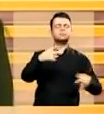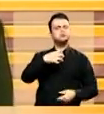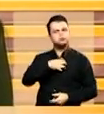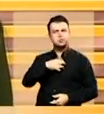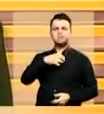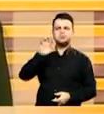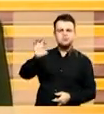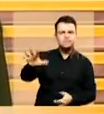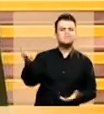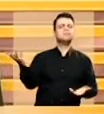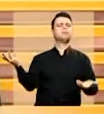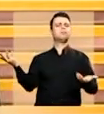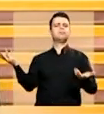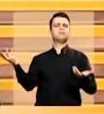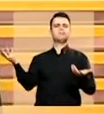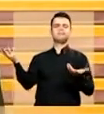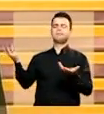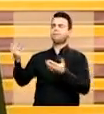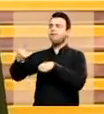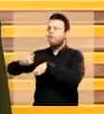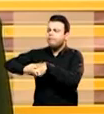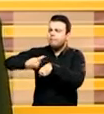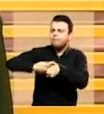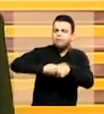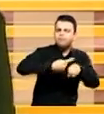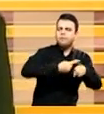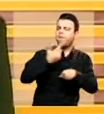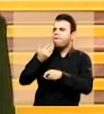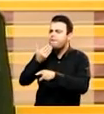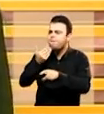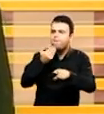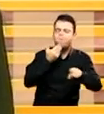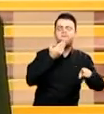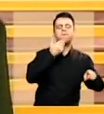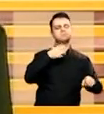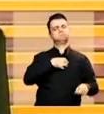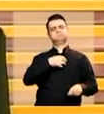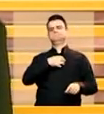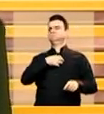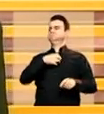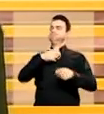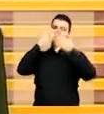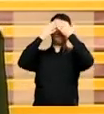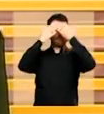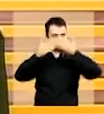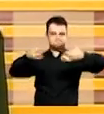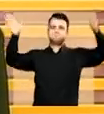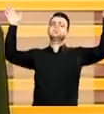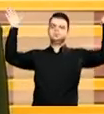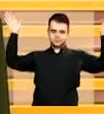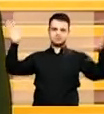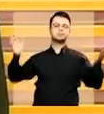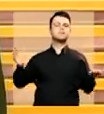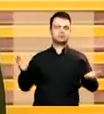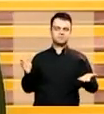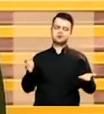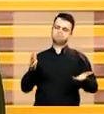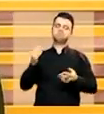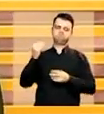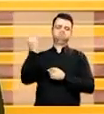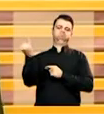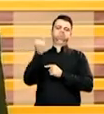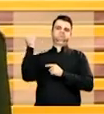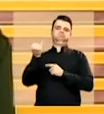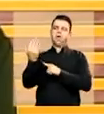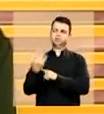cultura, vivenciar todos os eventos que eles têm. Então, é outra visão sobre um destino, né? Então, é muito mais